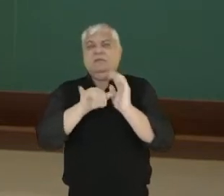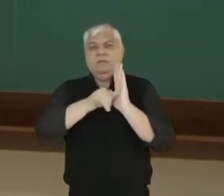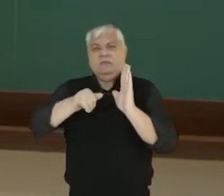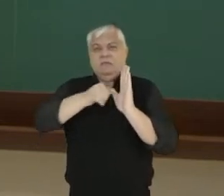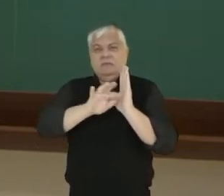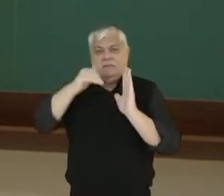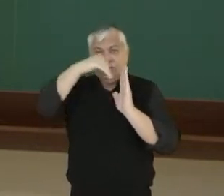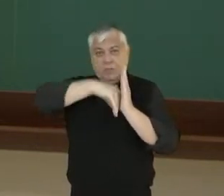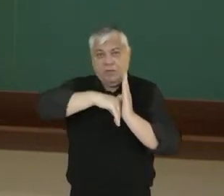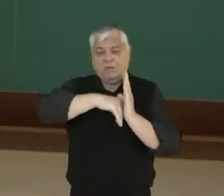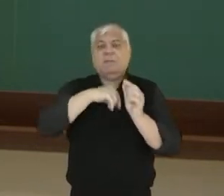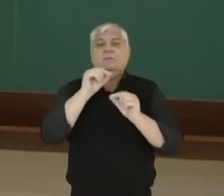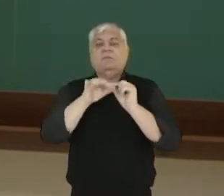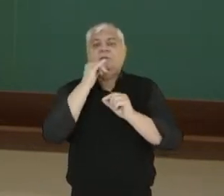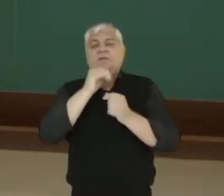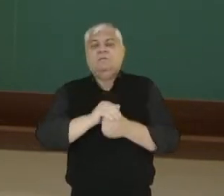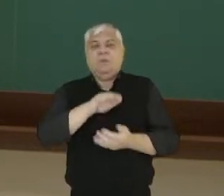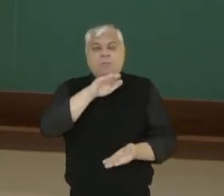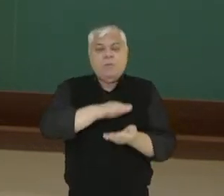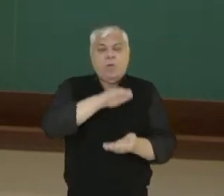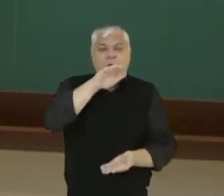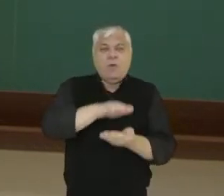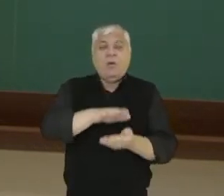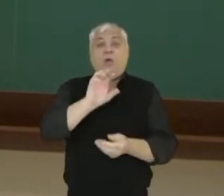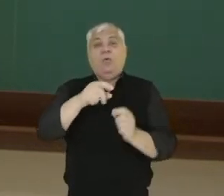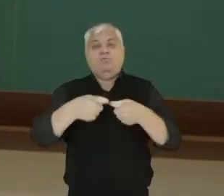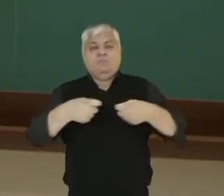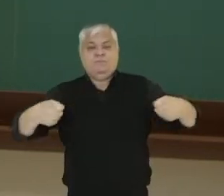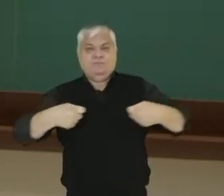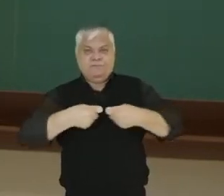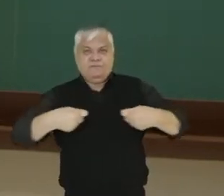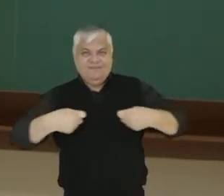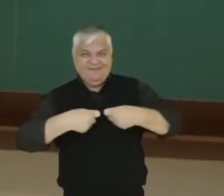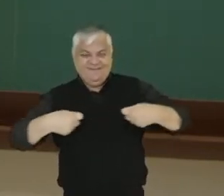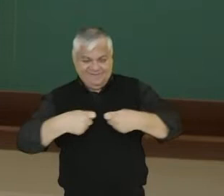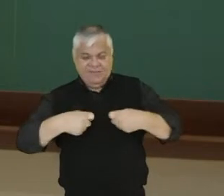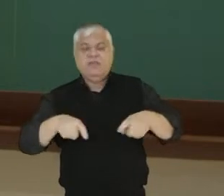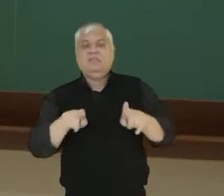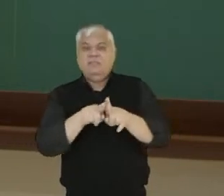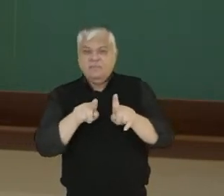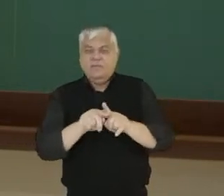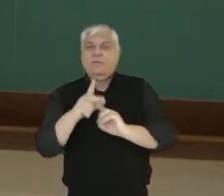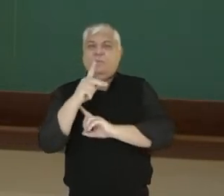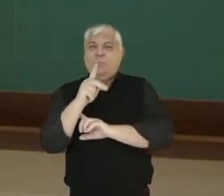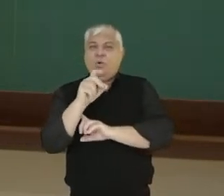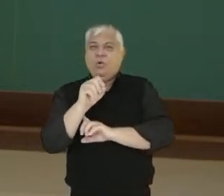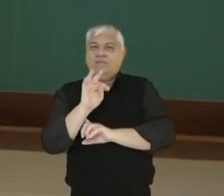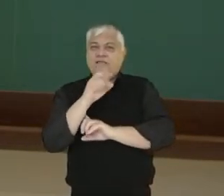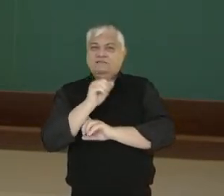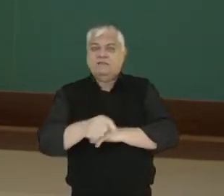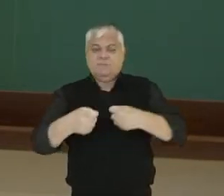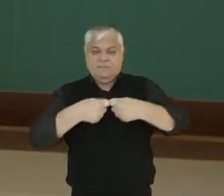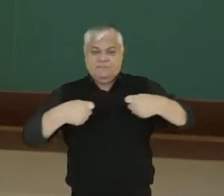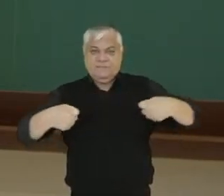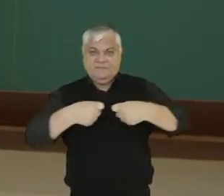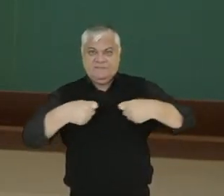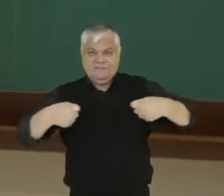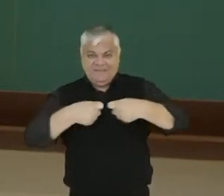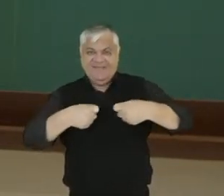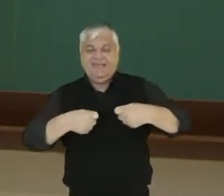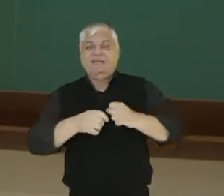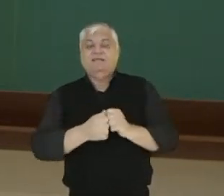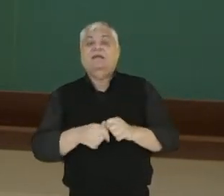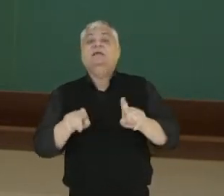tracionamos ou comprimimos uma mola ou elástico. Nesse caso, nós temos uma energia potencial chamada de elástica. E nós temos a